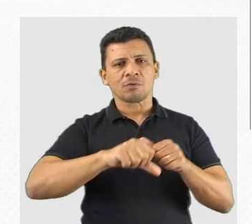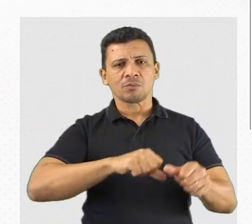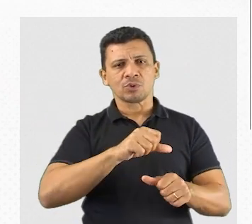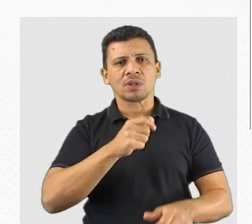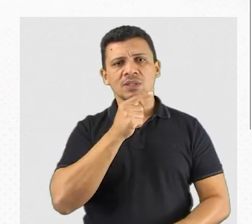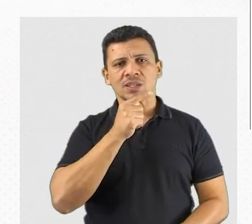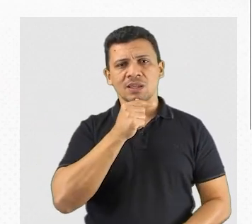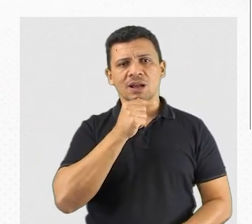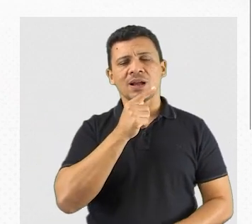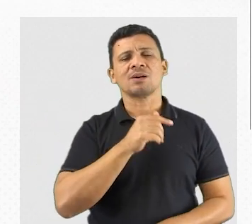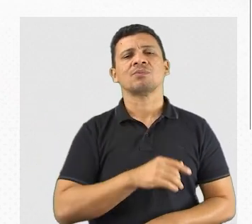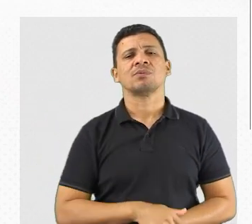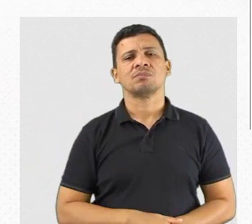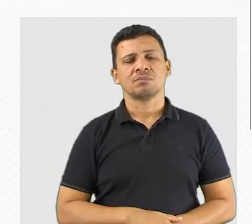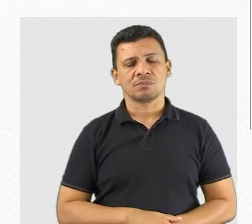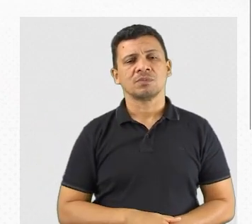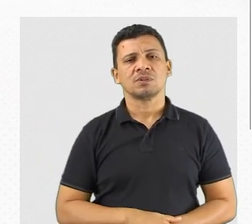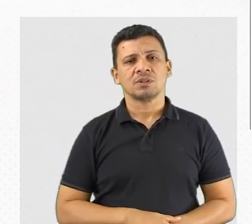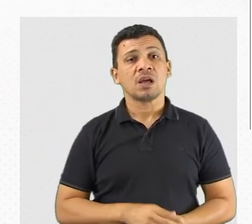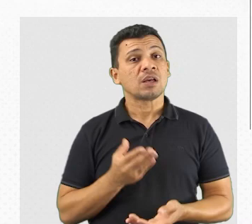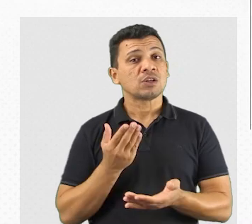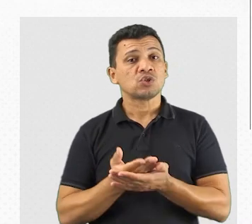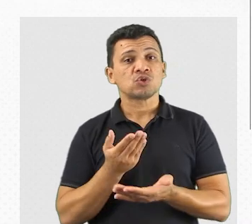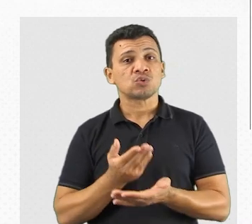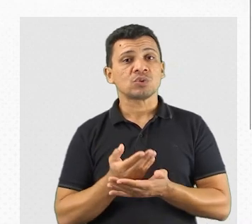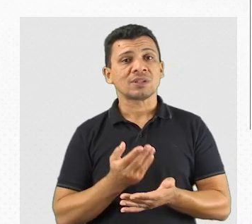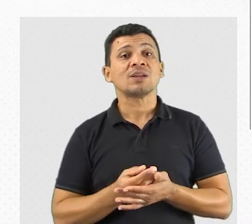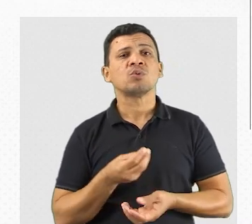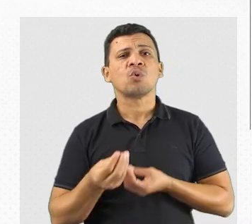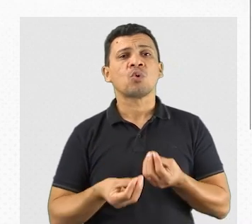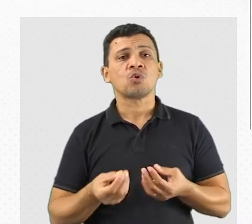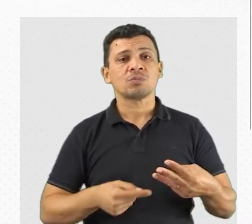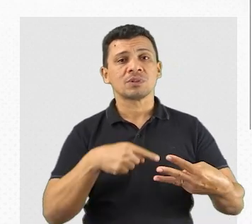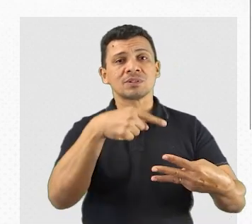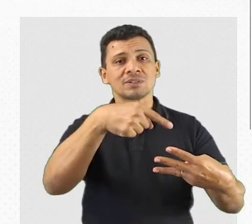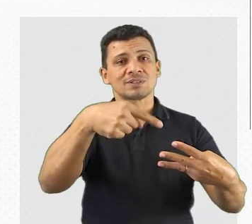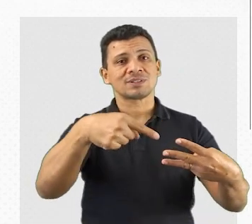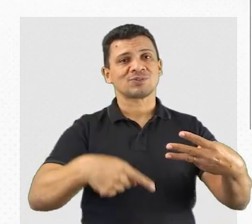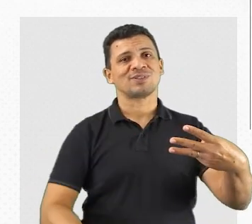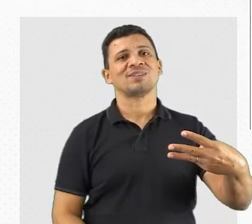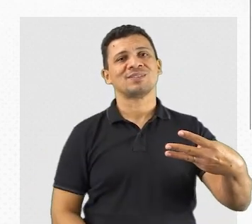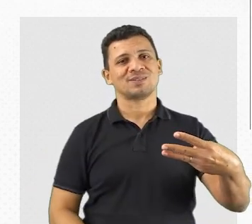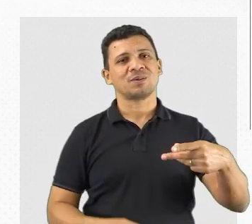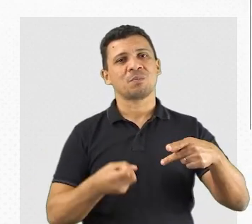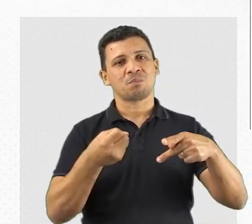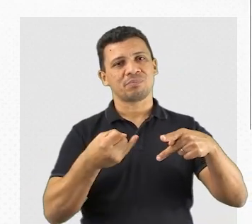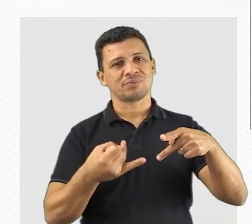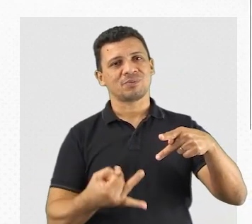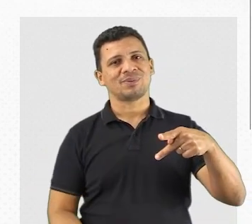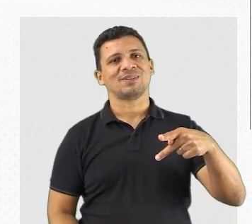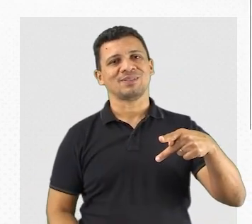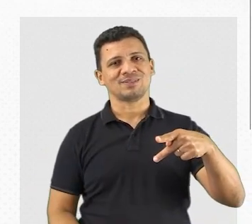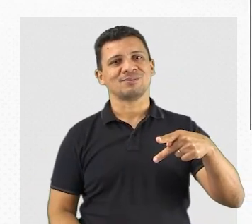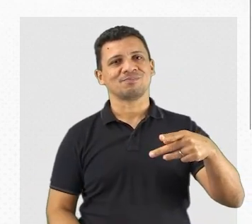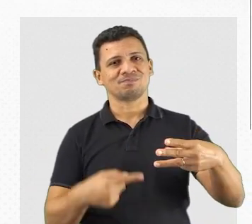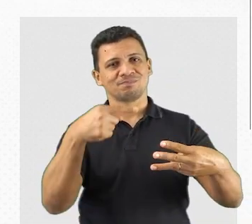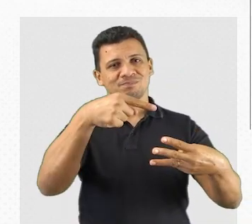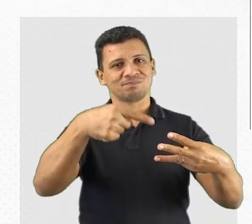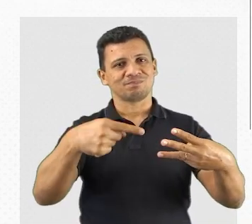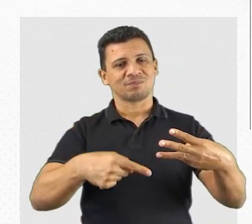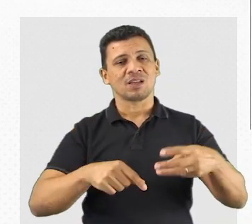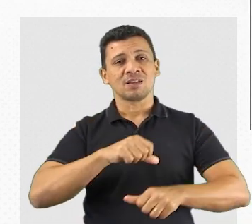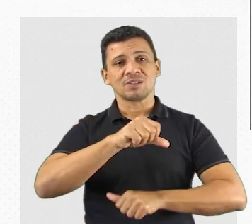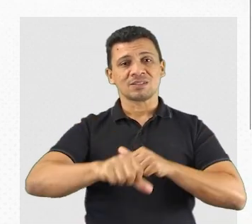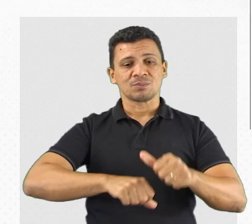E esses efeitos, tá, são estudados por essas três propriedades que estão aqui. São três efeitos, né? Vai ter